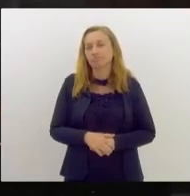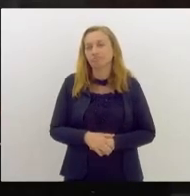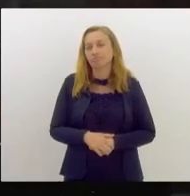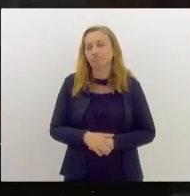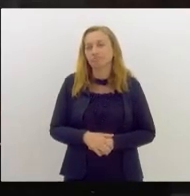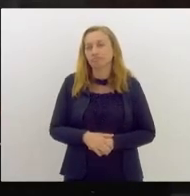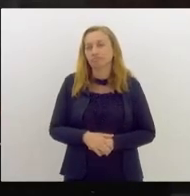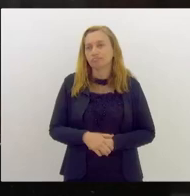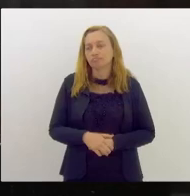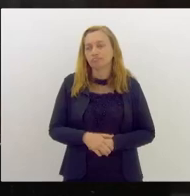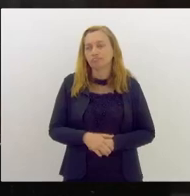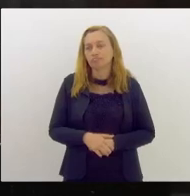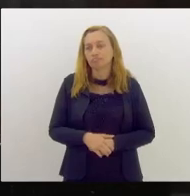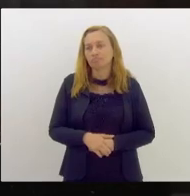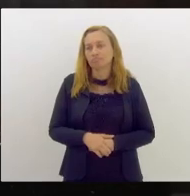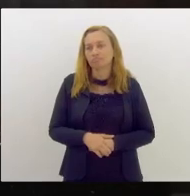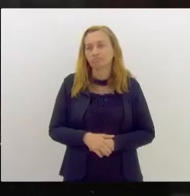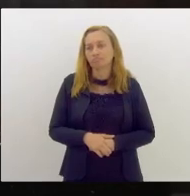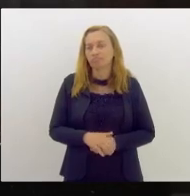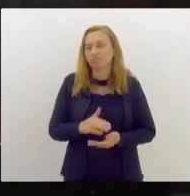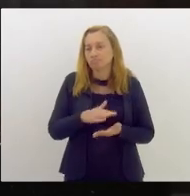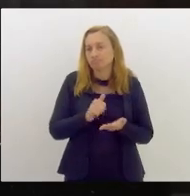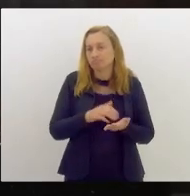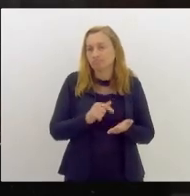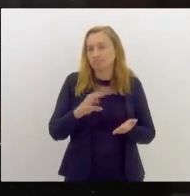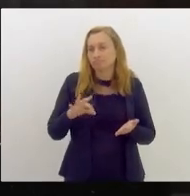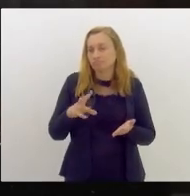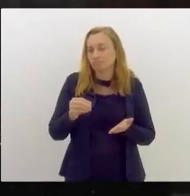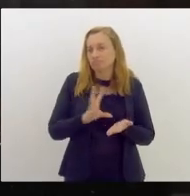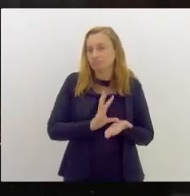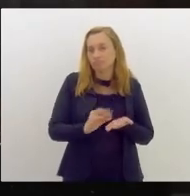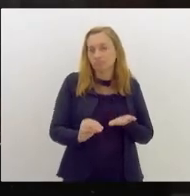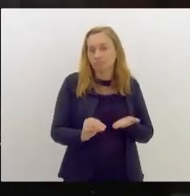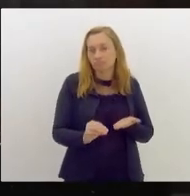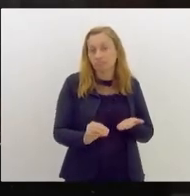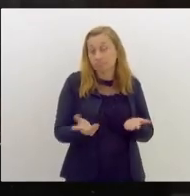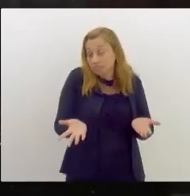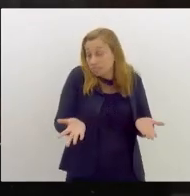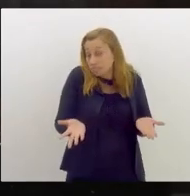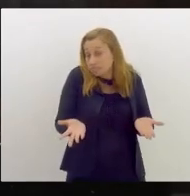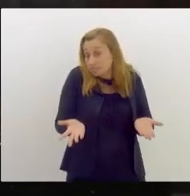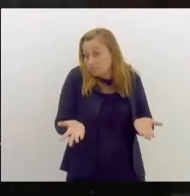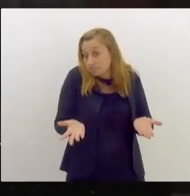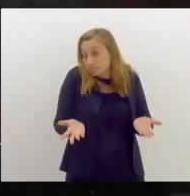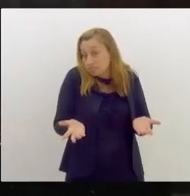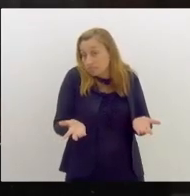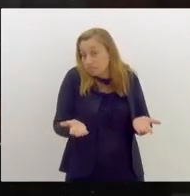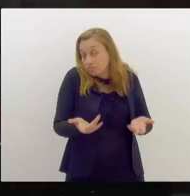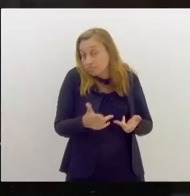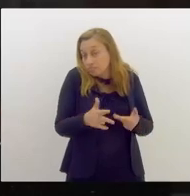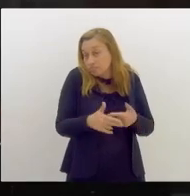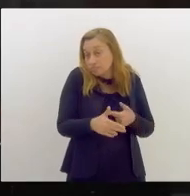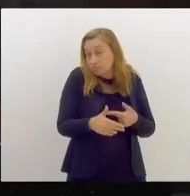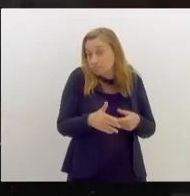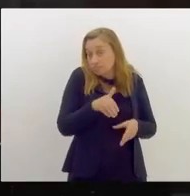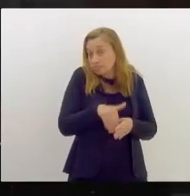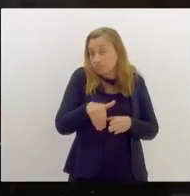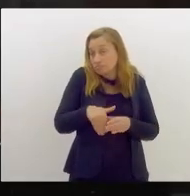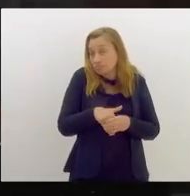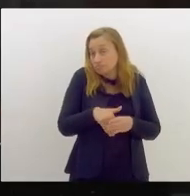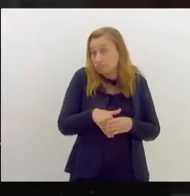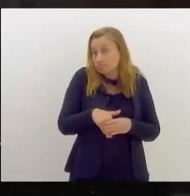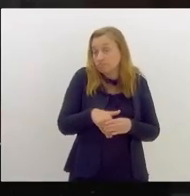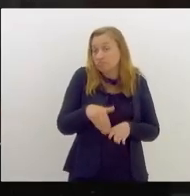obstruir todas as pautas daremos destruindo a votação das contas de governo de